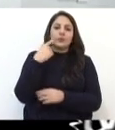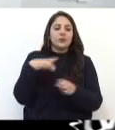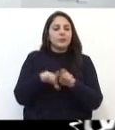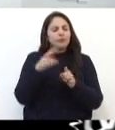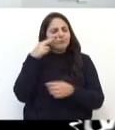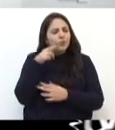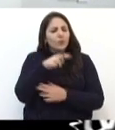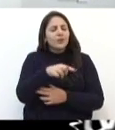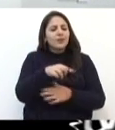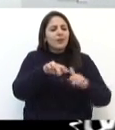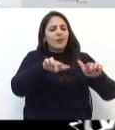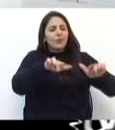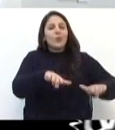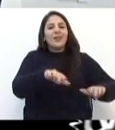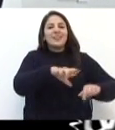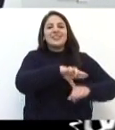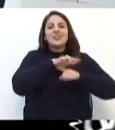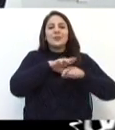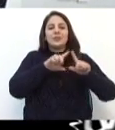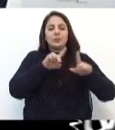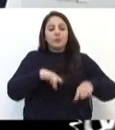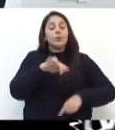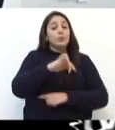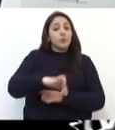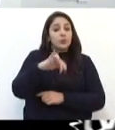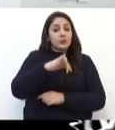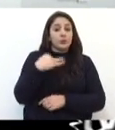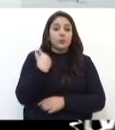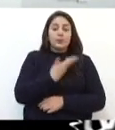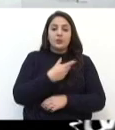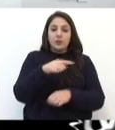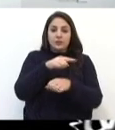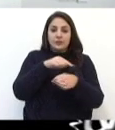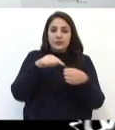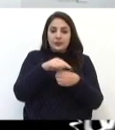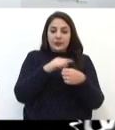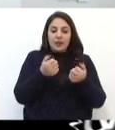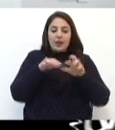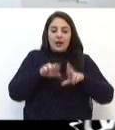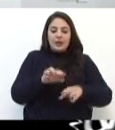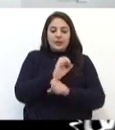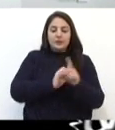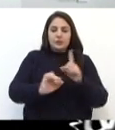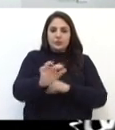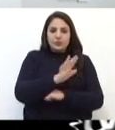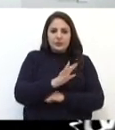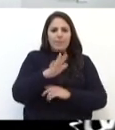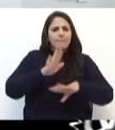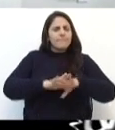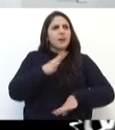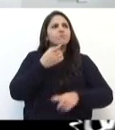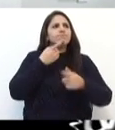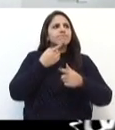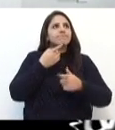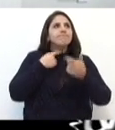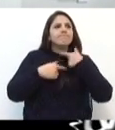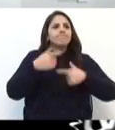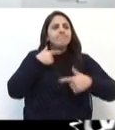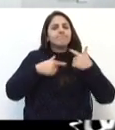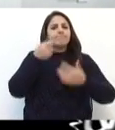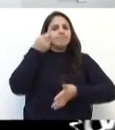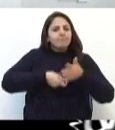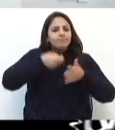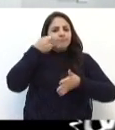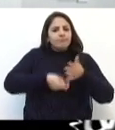para a segurança pública como algo importante para a cidade, essa área social que é a mais desejada, mais cobrada,